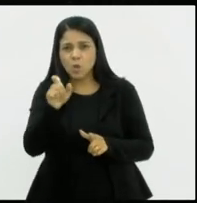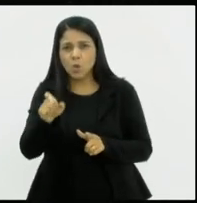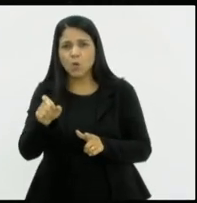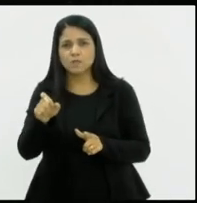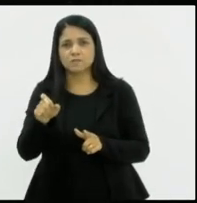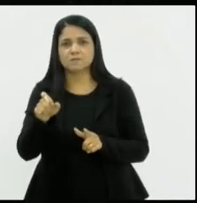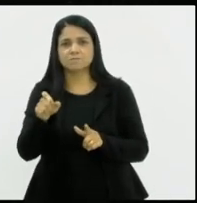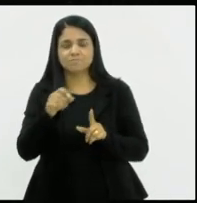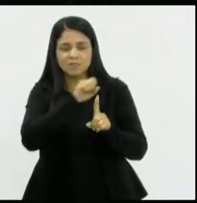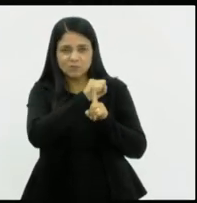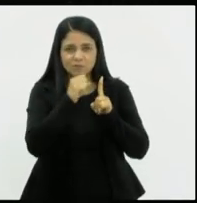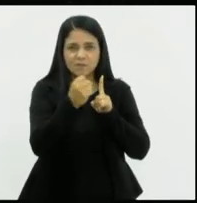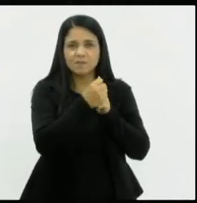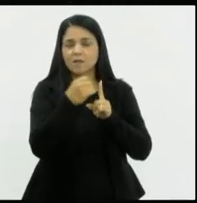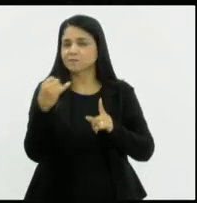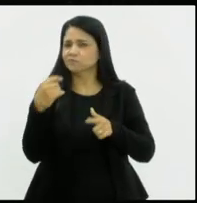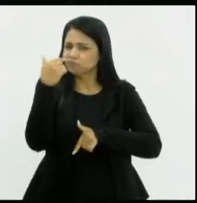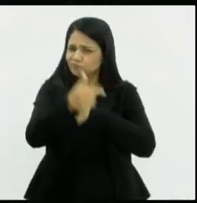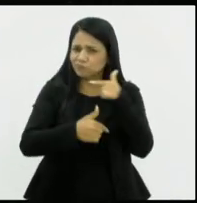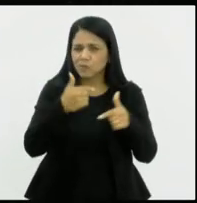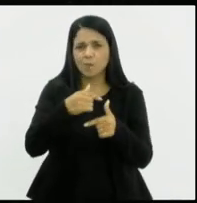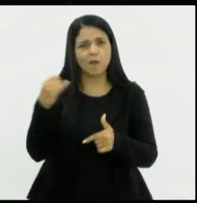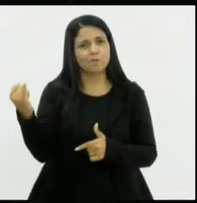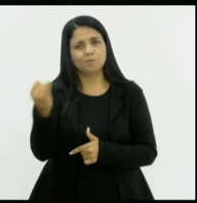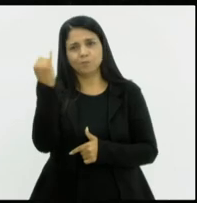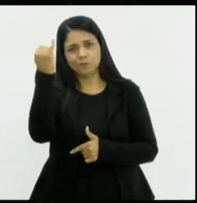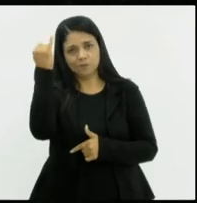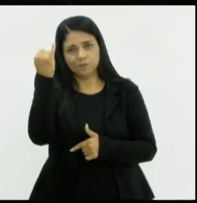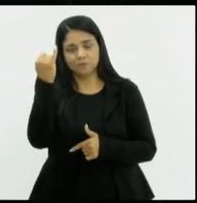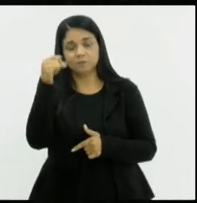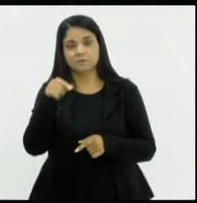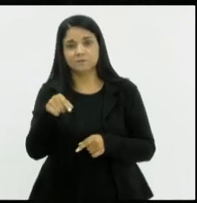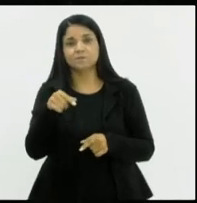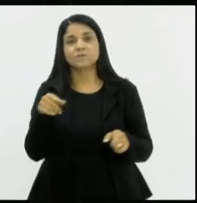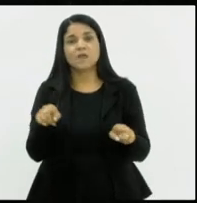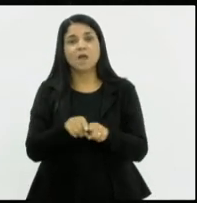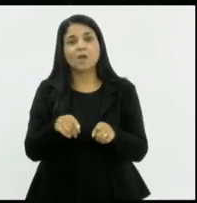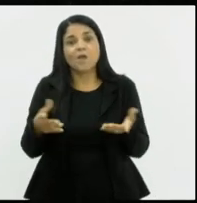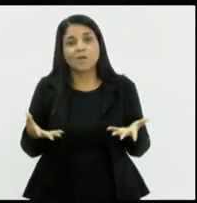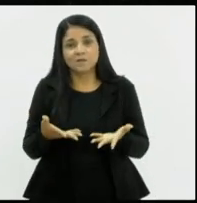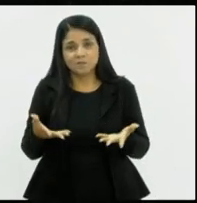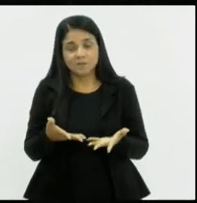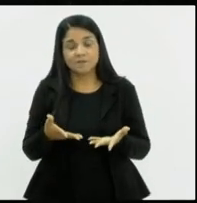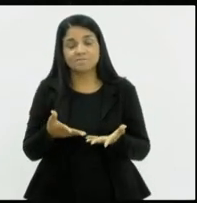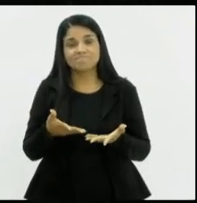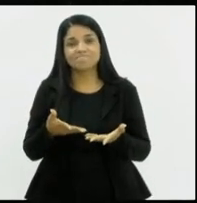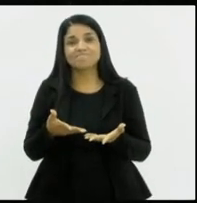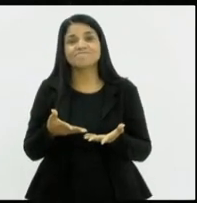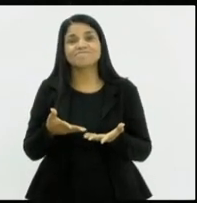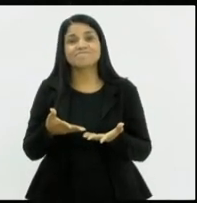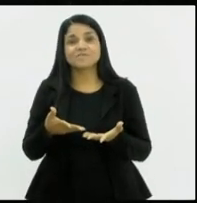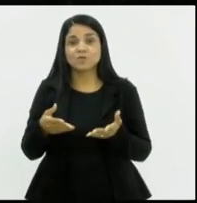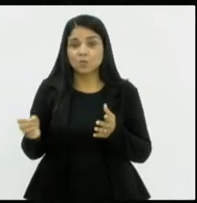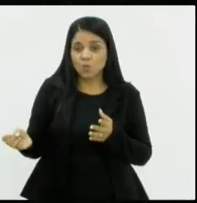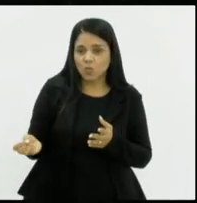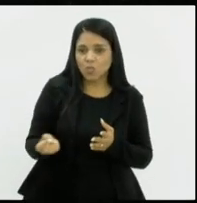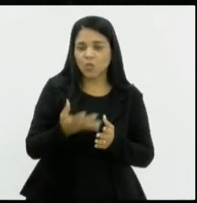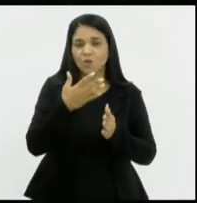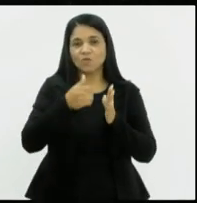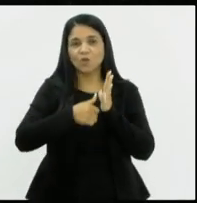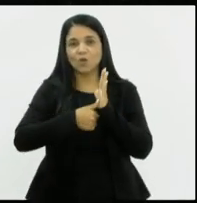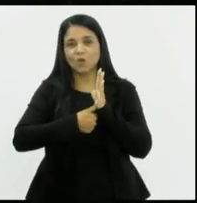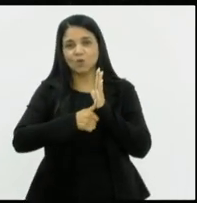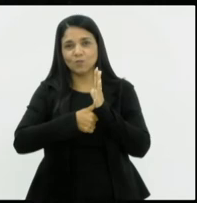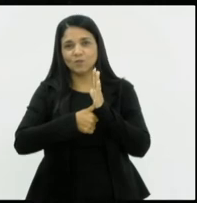Pom super importante. E agora nós teremos, muito brevemente, um novo clube,